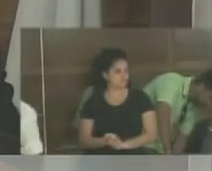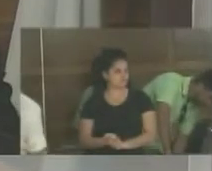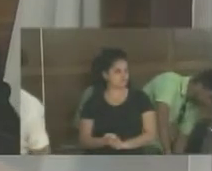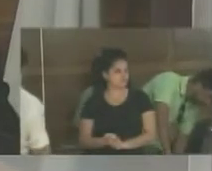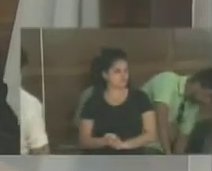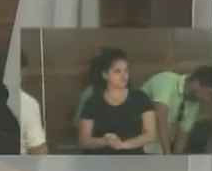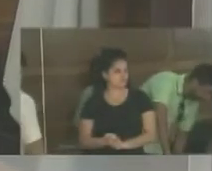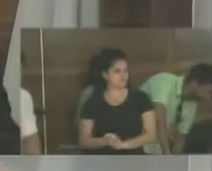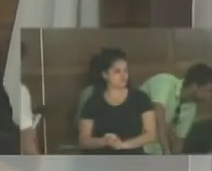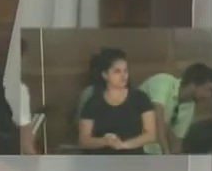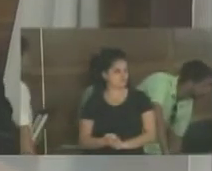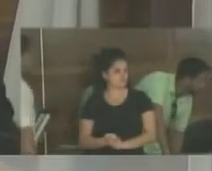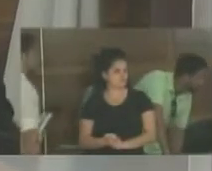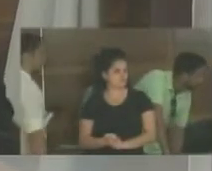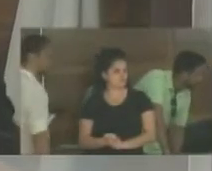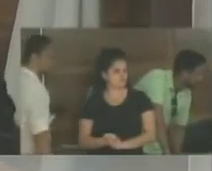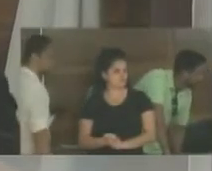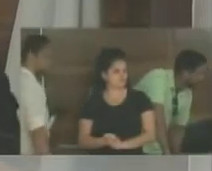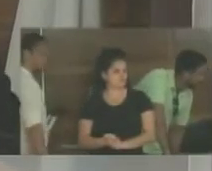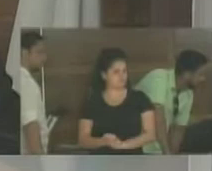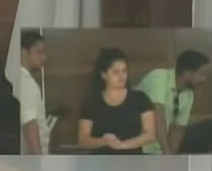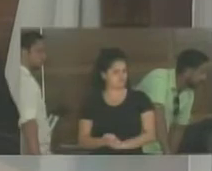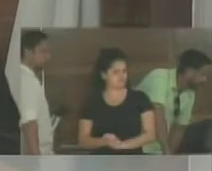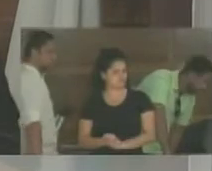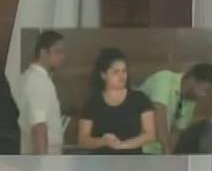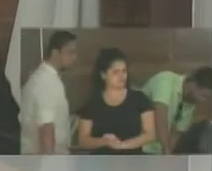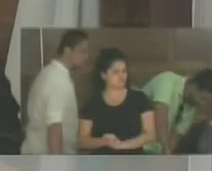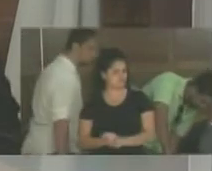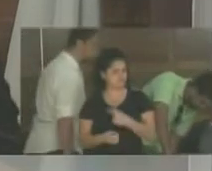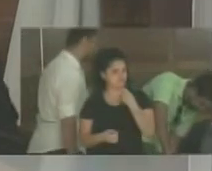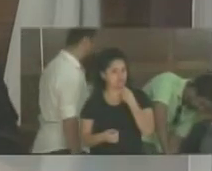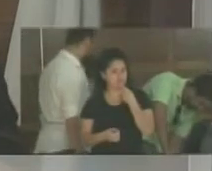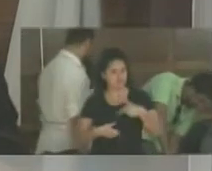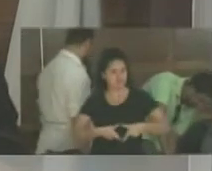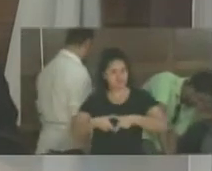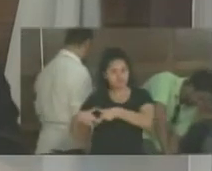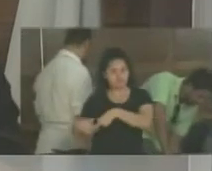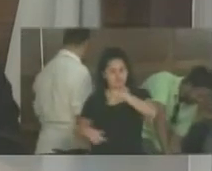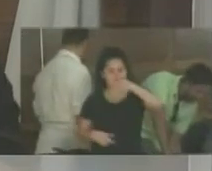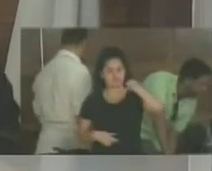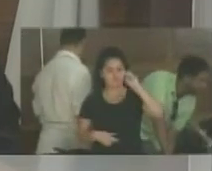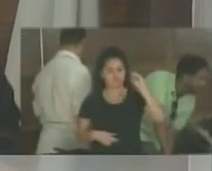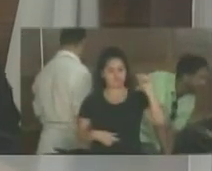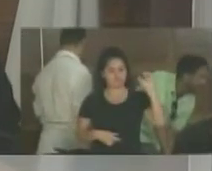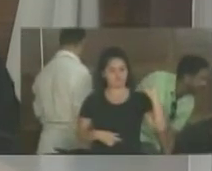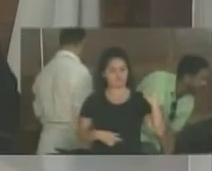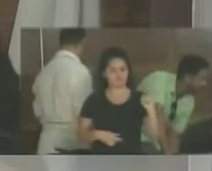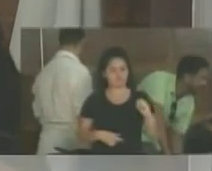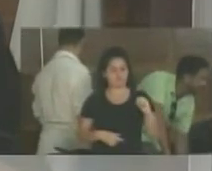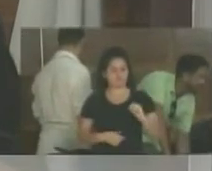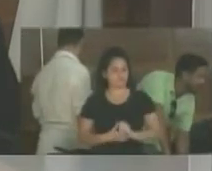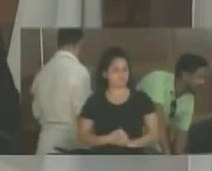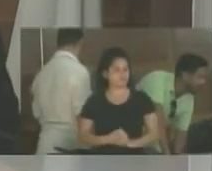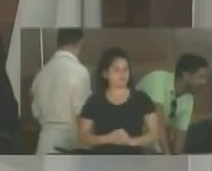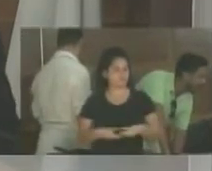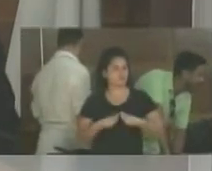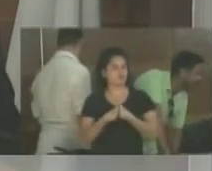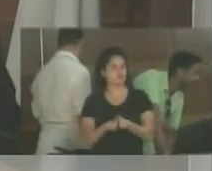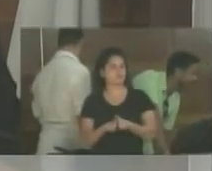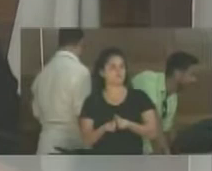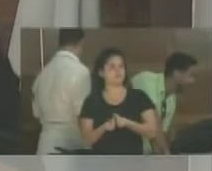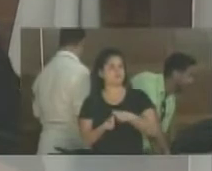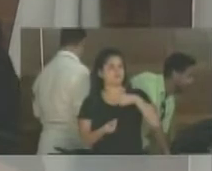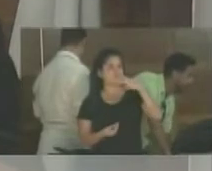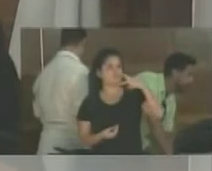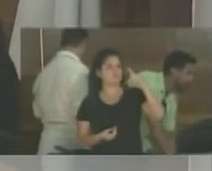fazendo essa consideração aqui da medalha Mérito João Arquimedes da Silva, ao senhor Paulo César Gama,